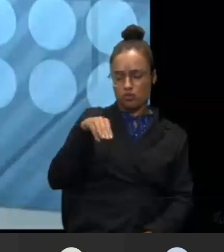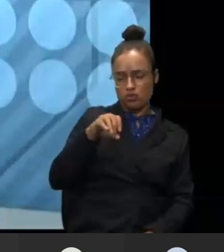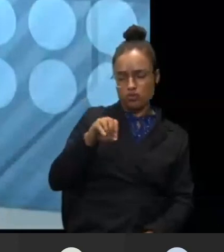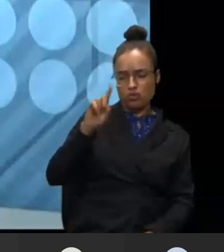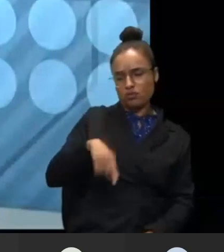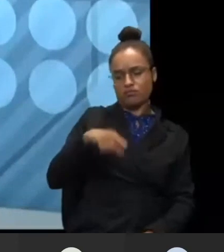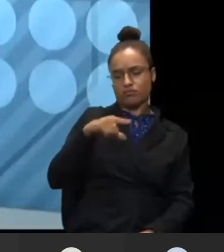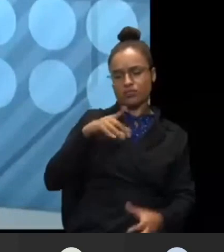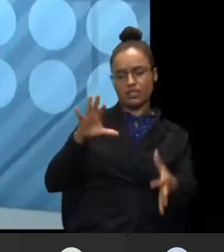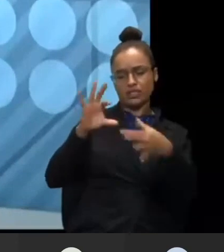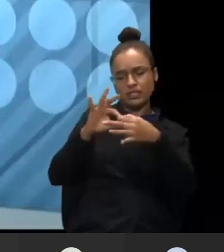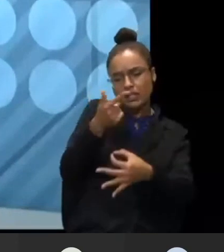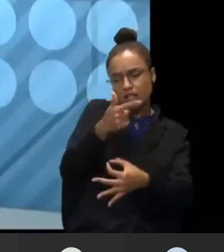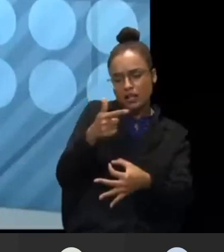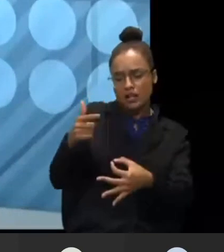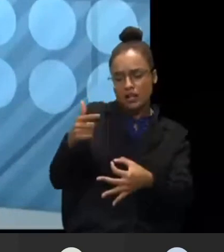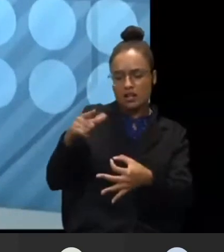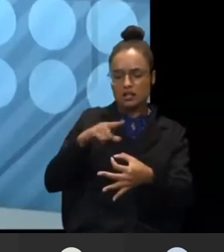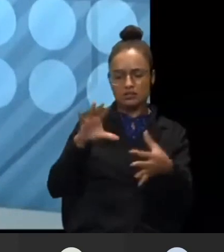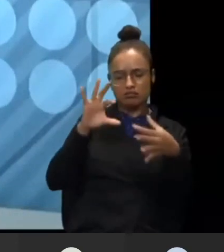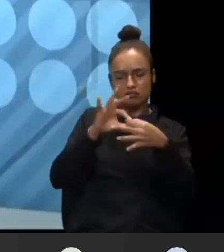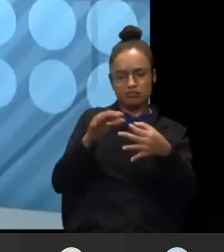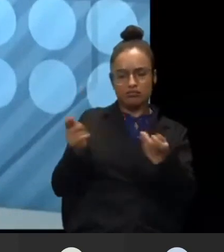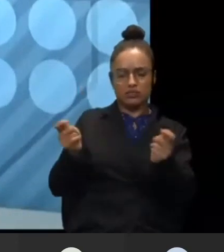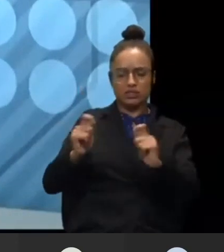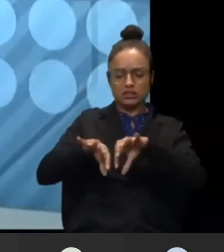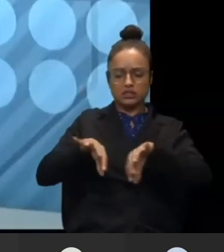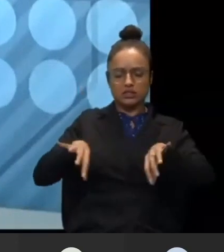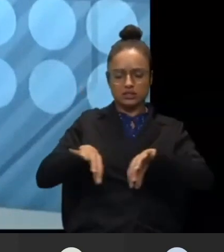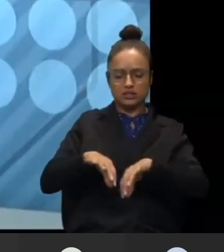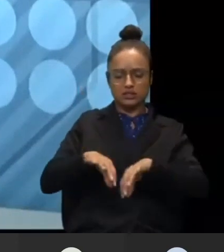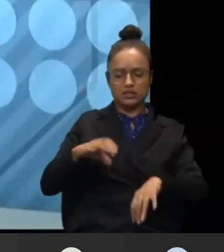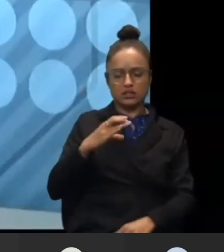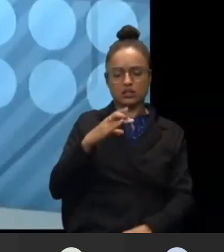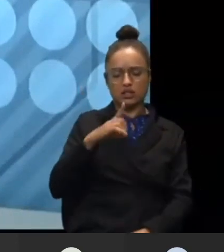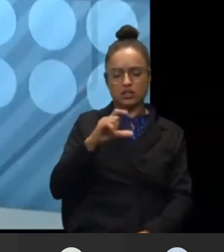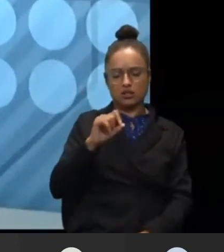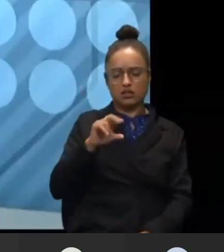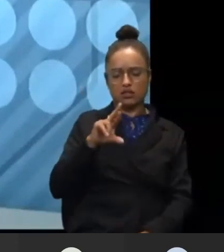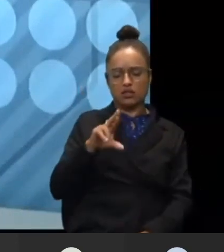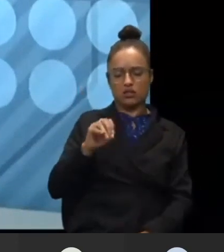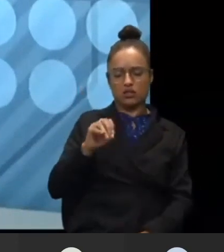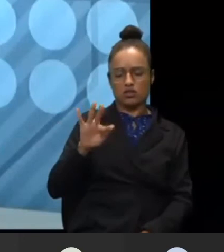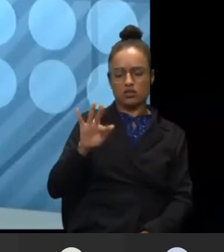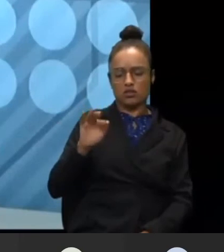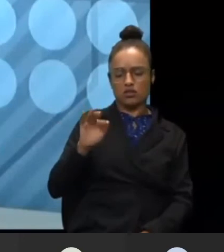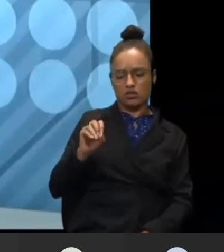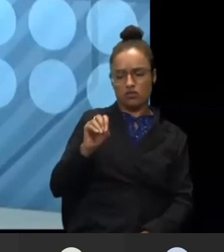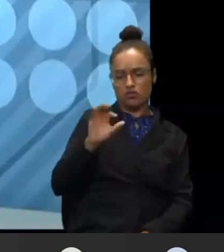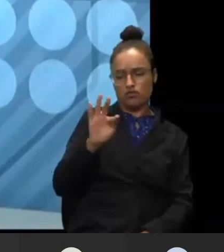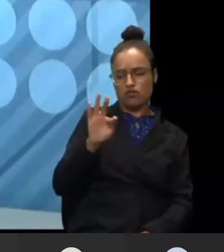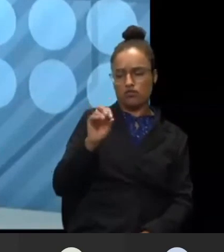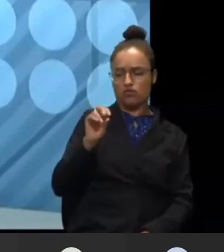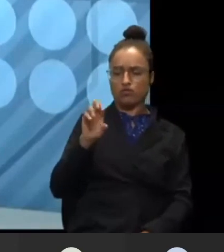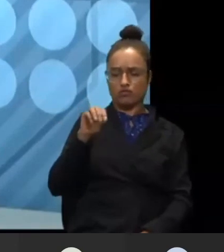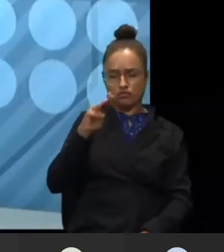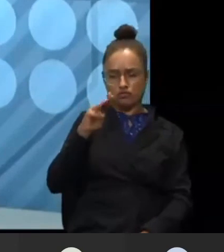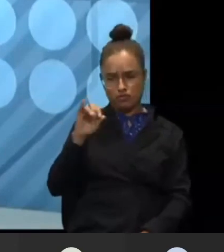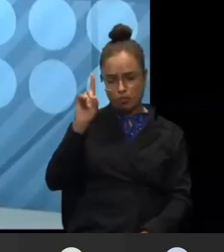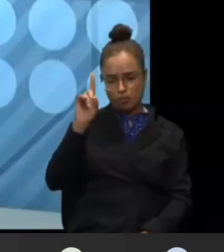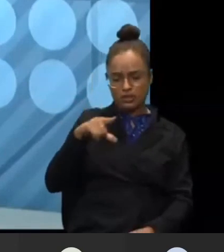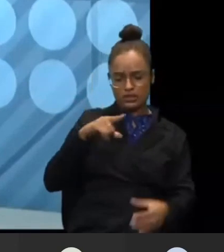separação. Tendo essa separação, é possível, o cloroforme vai estar embaixo, por isso a fase inferior, nós vamos coletar a